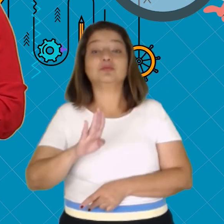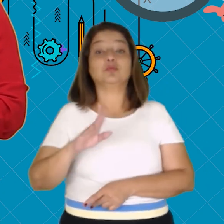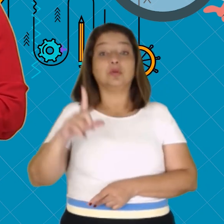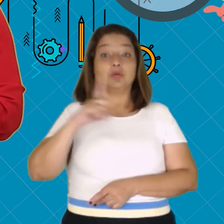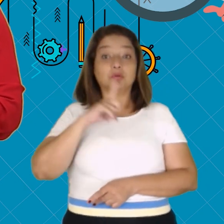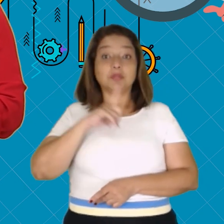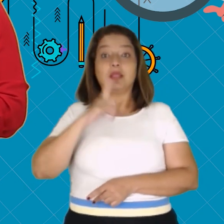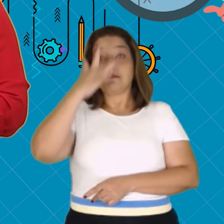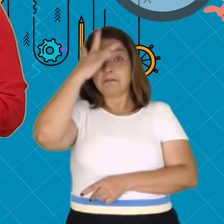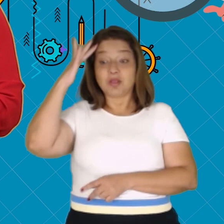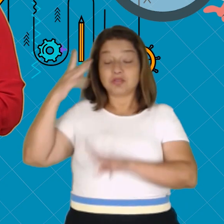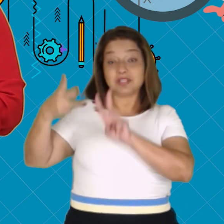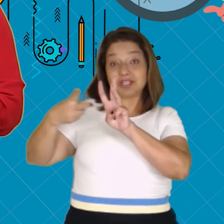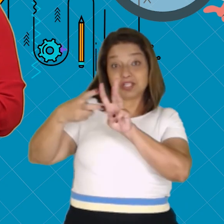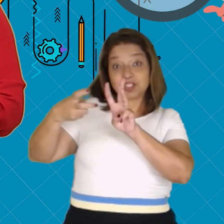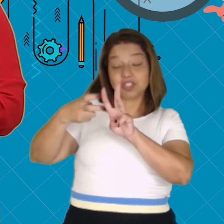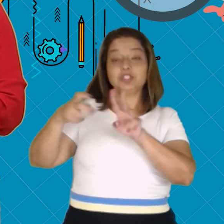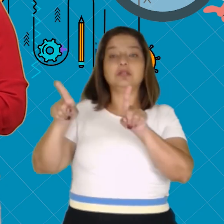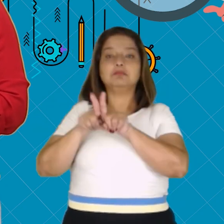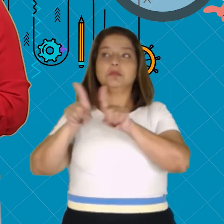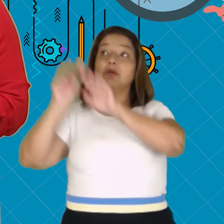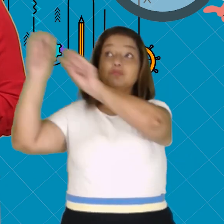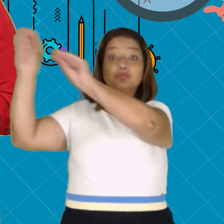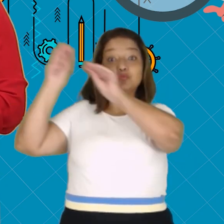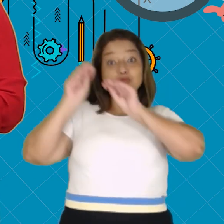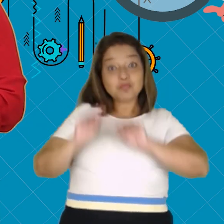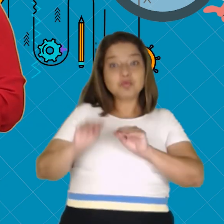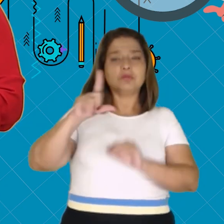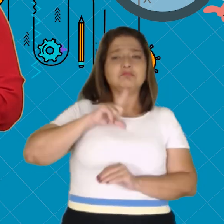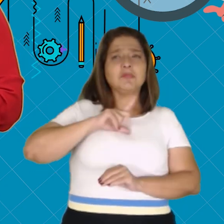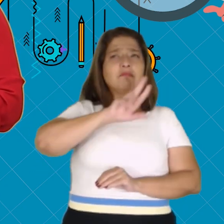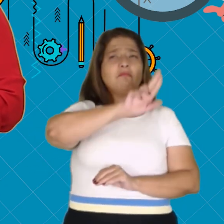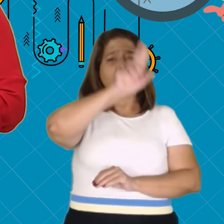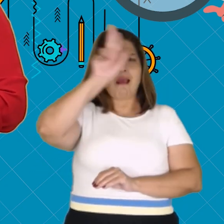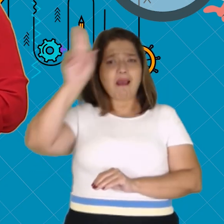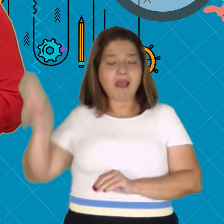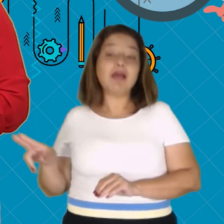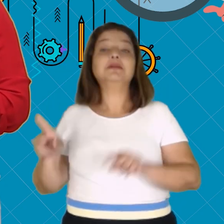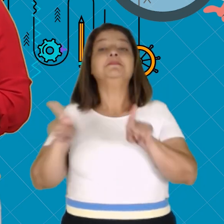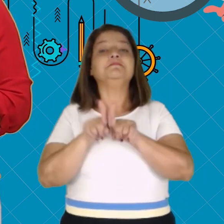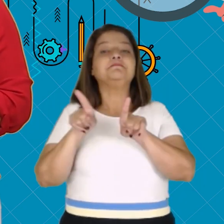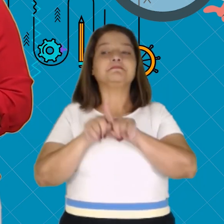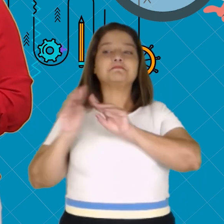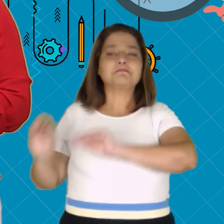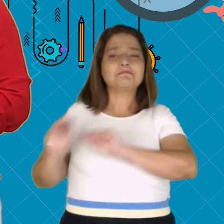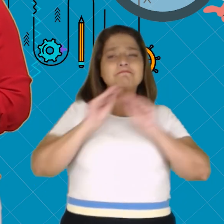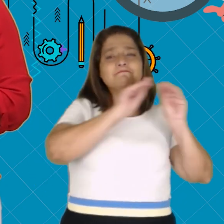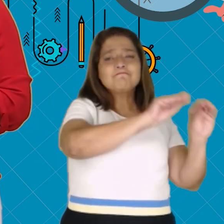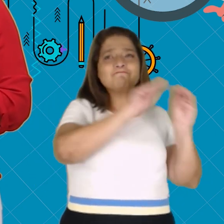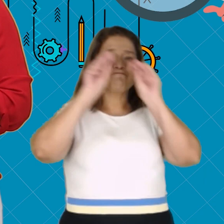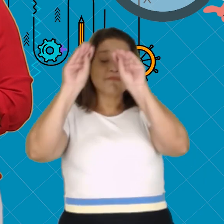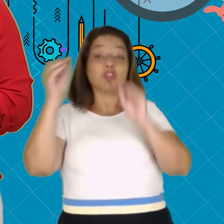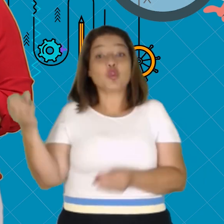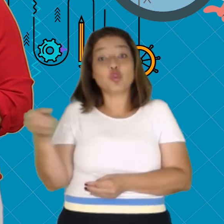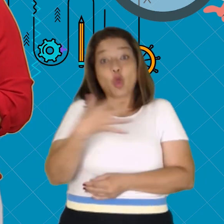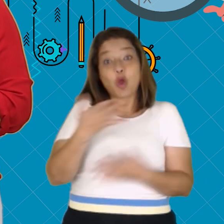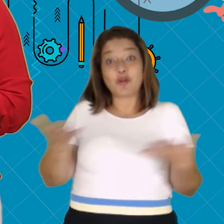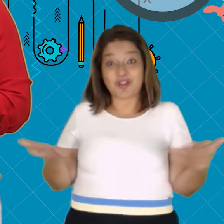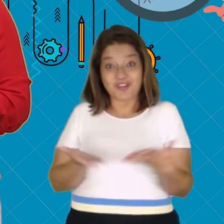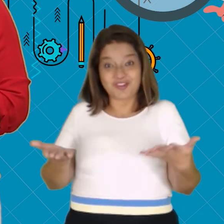originários, os colonizadores primários, os imigrantes de diferentes origens e os fluxos migratórios